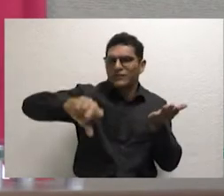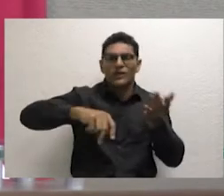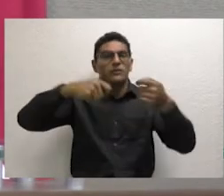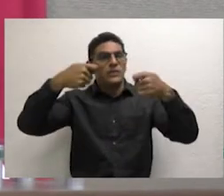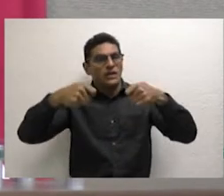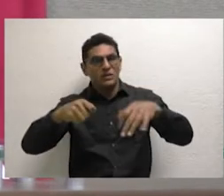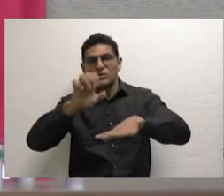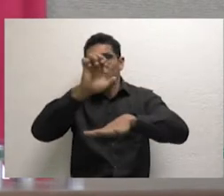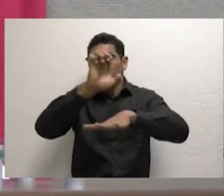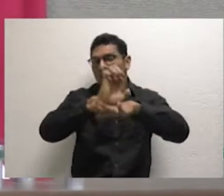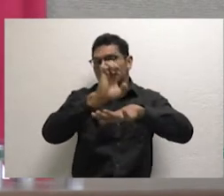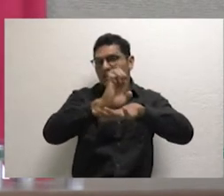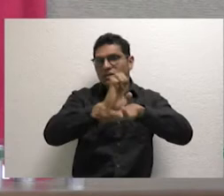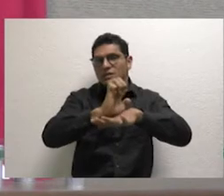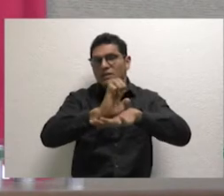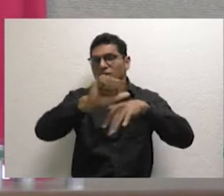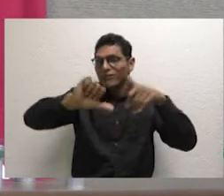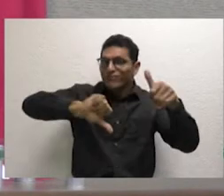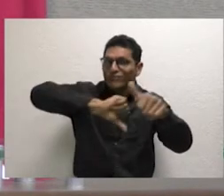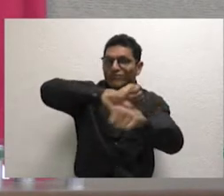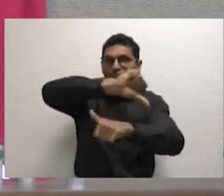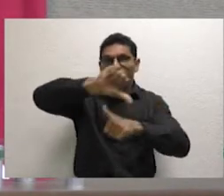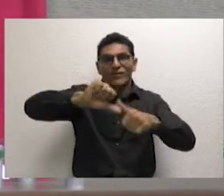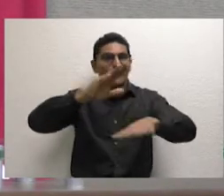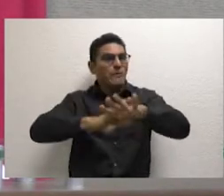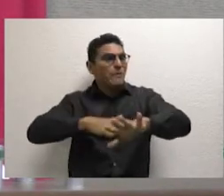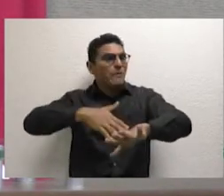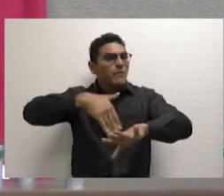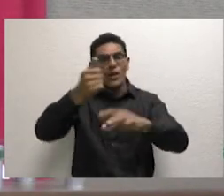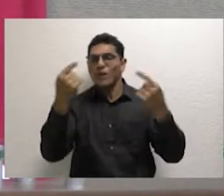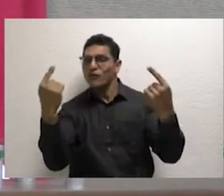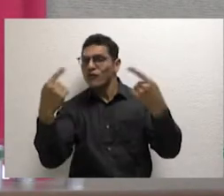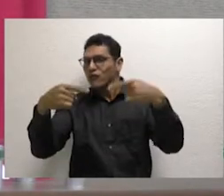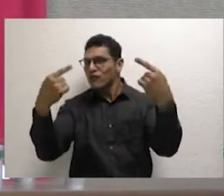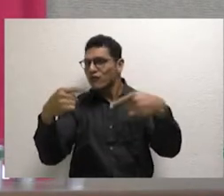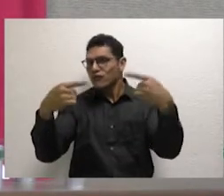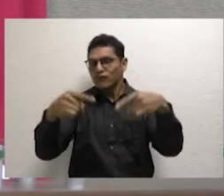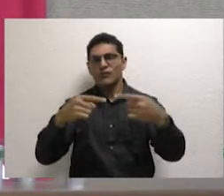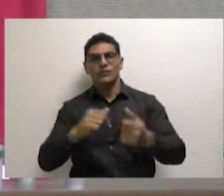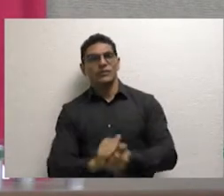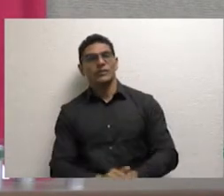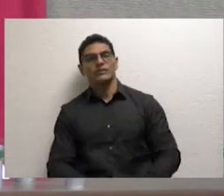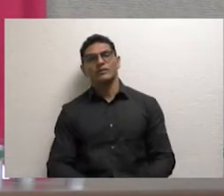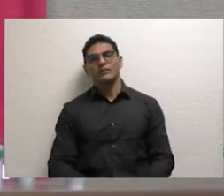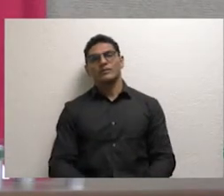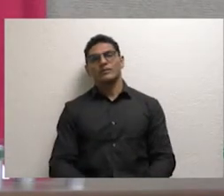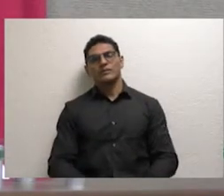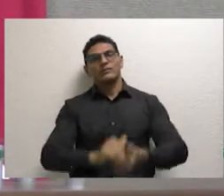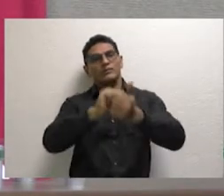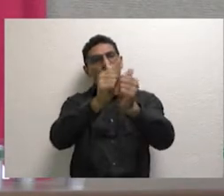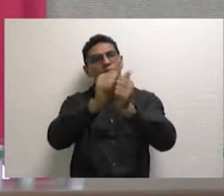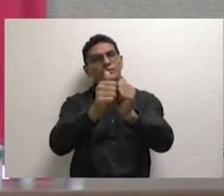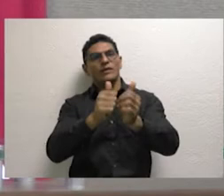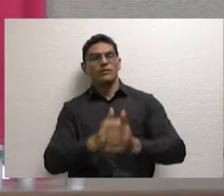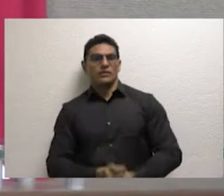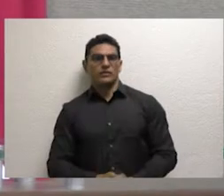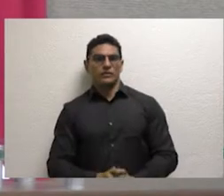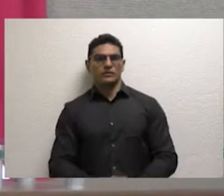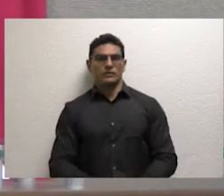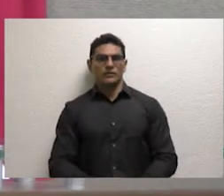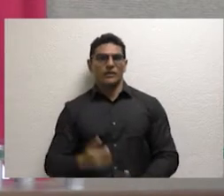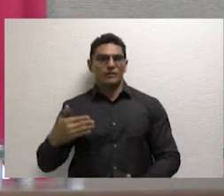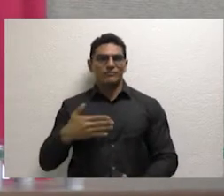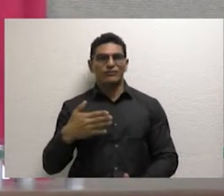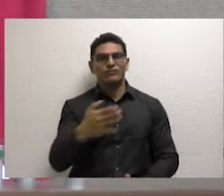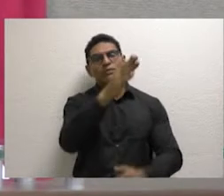nosso Estado num cenário de uma melhor competitividade, de um cenário mais favorável para o nosso setor primário.